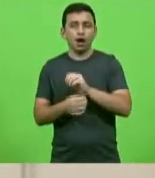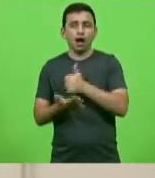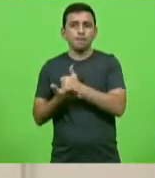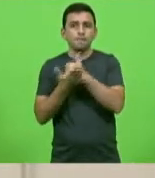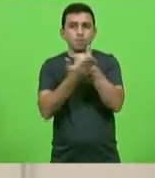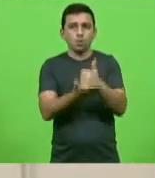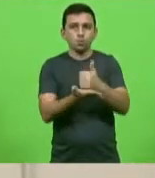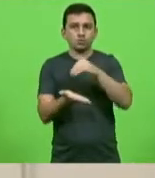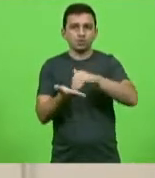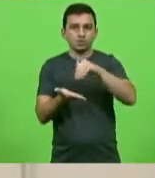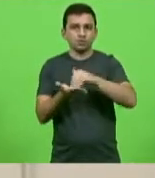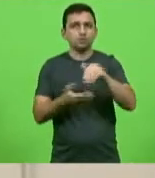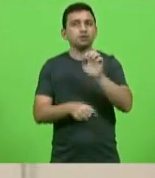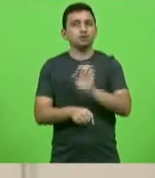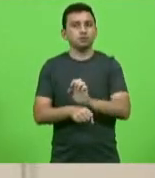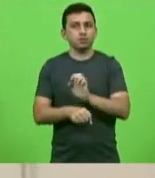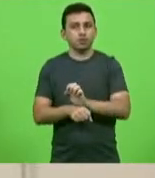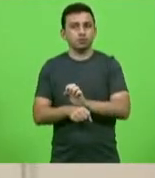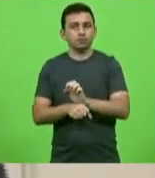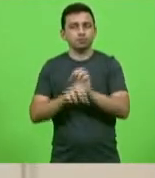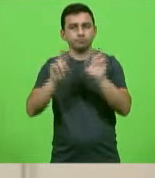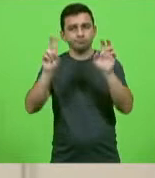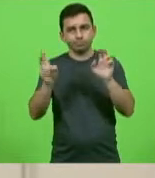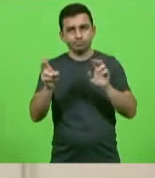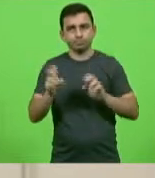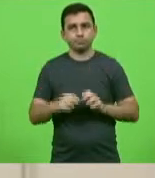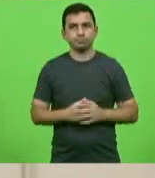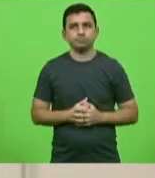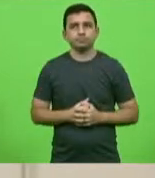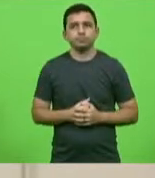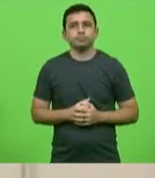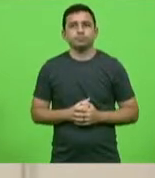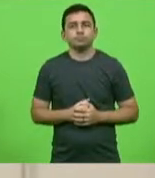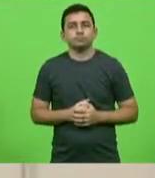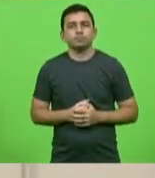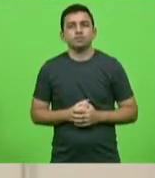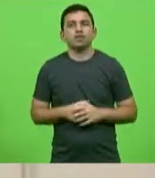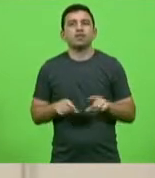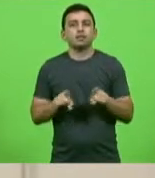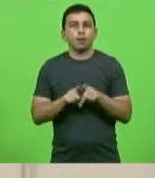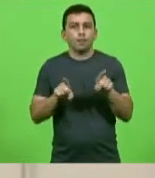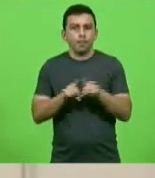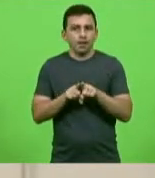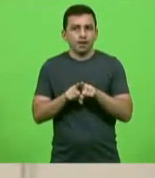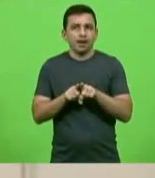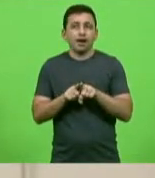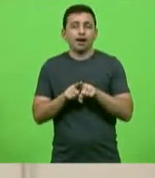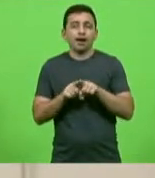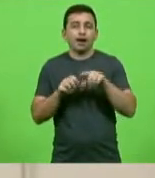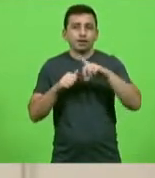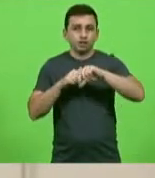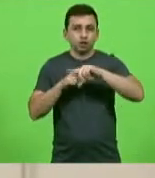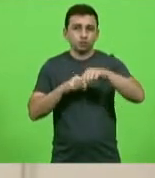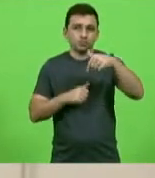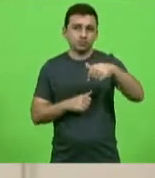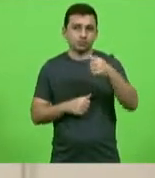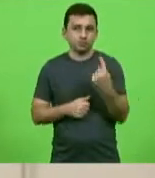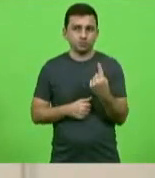pelos secretários de Estado, fecha aspas, ao passo que no artigo 71